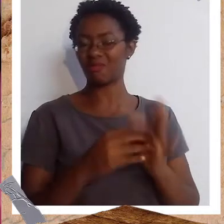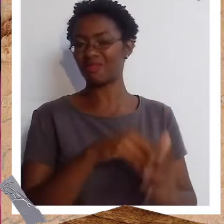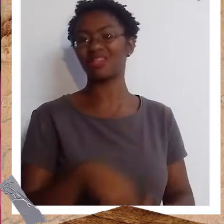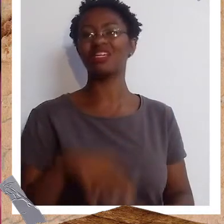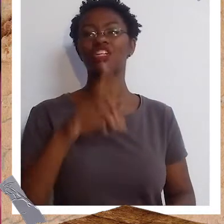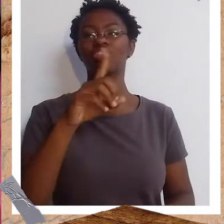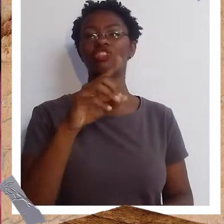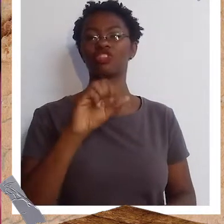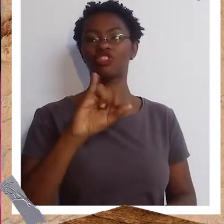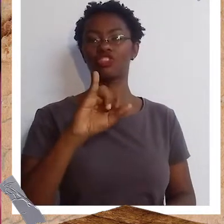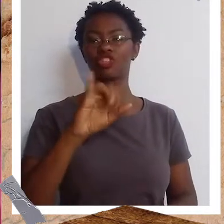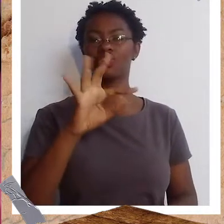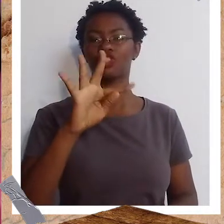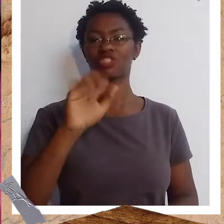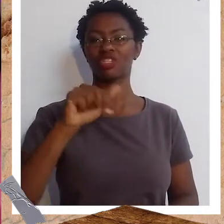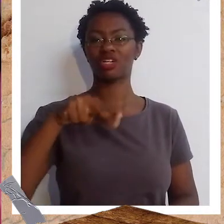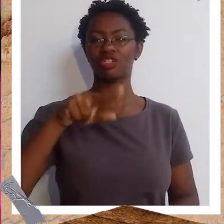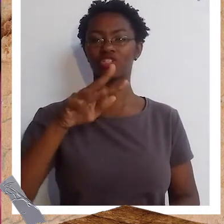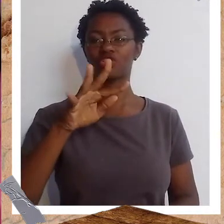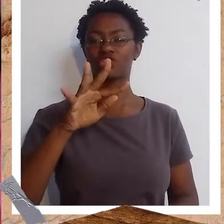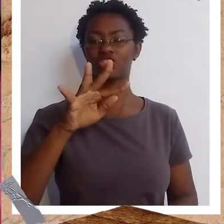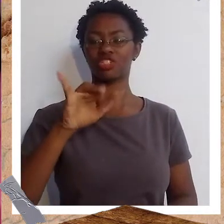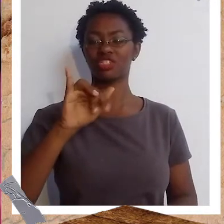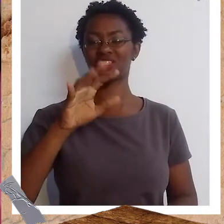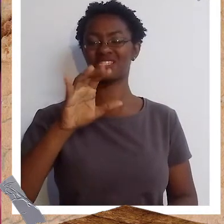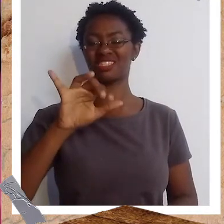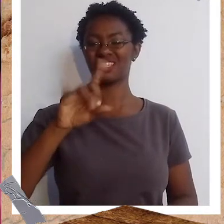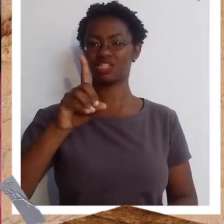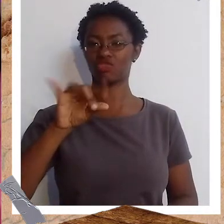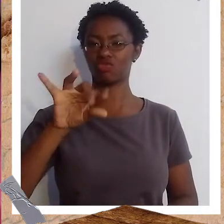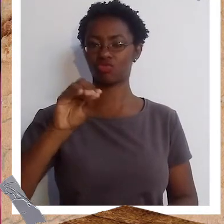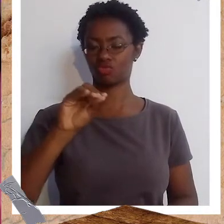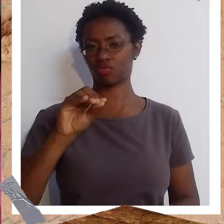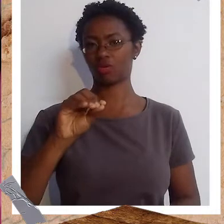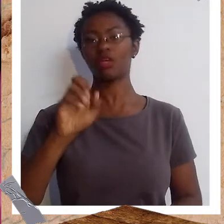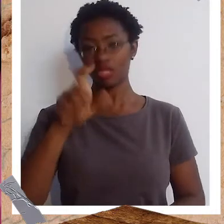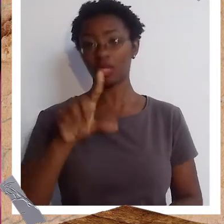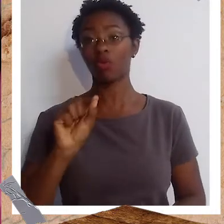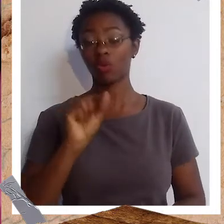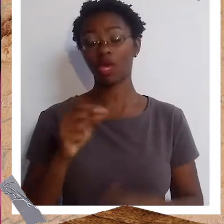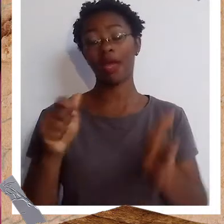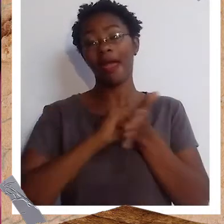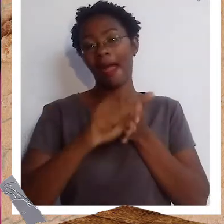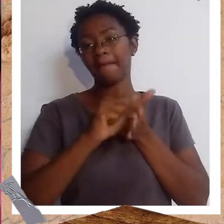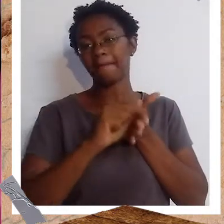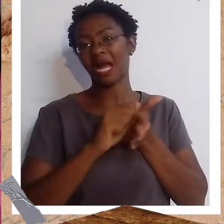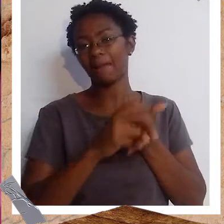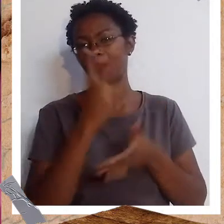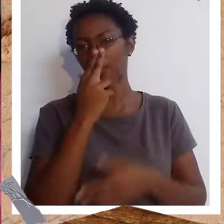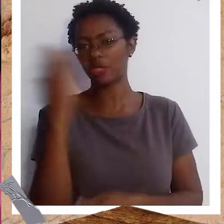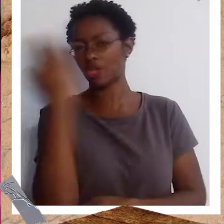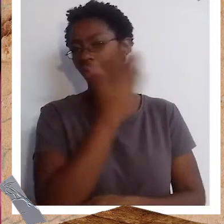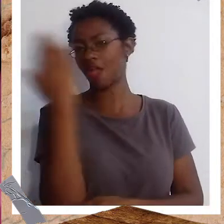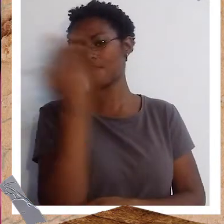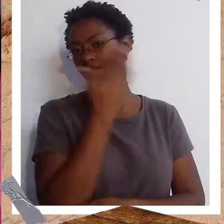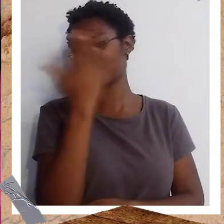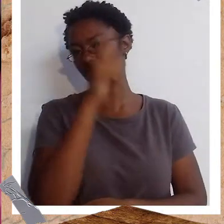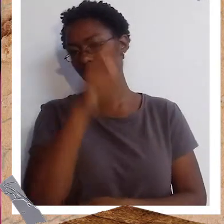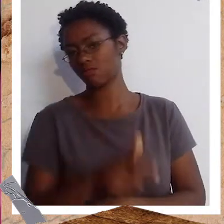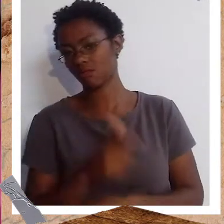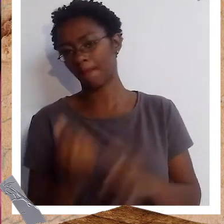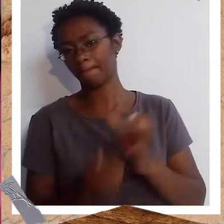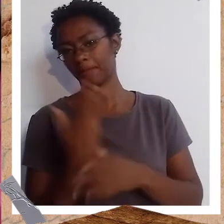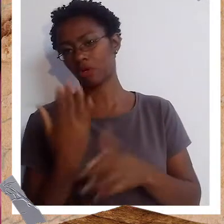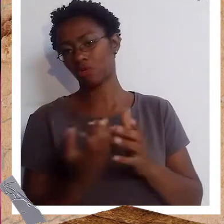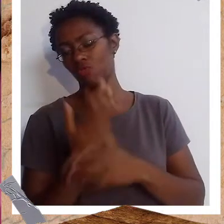foi vítima, né, sofreu o processo de epistemicídio, que caracteriza o apagamento, a invisibilidade da